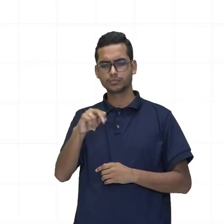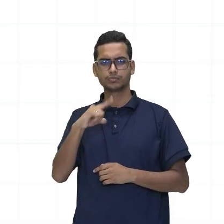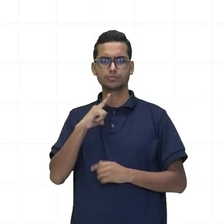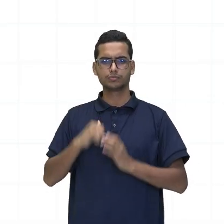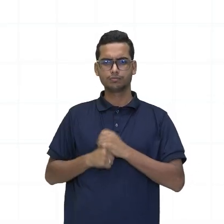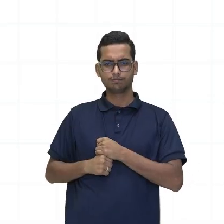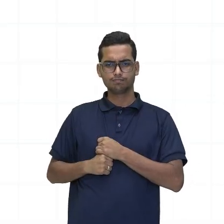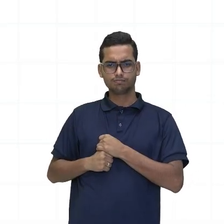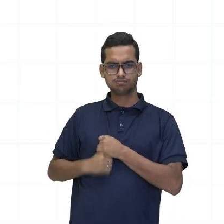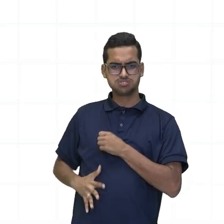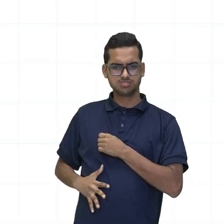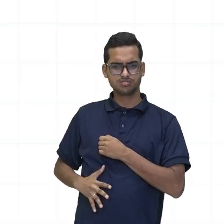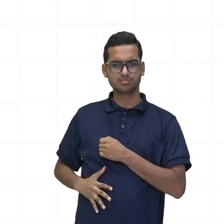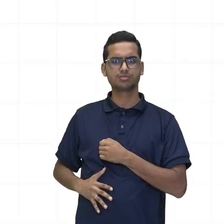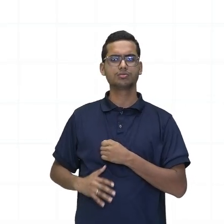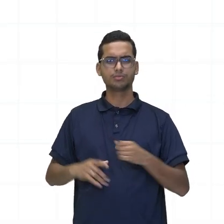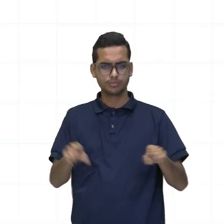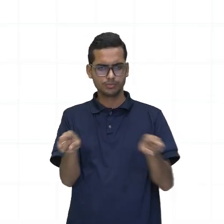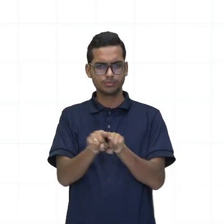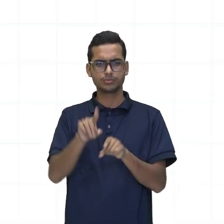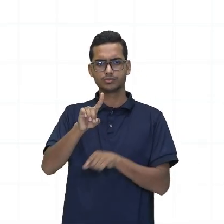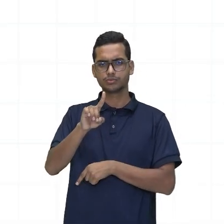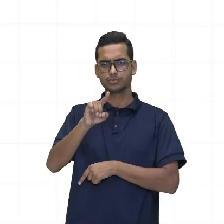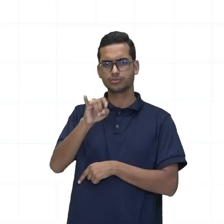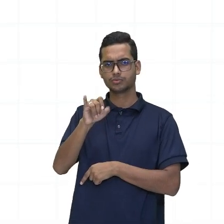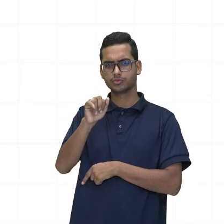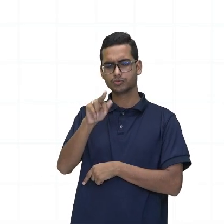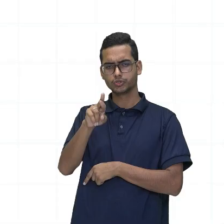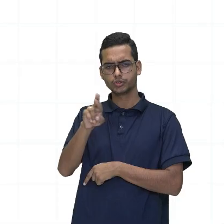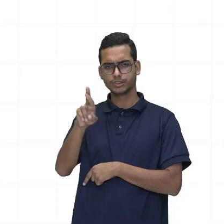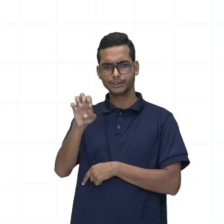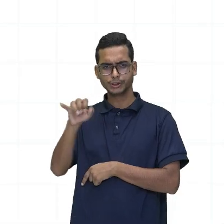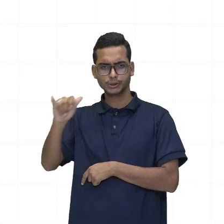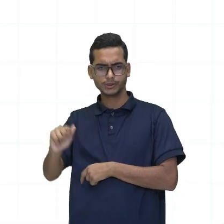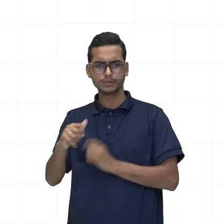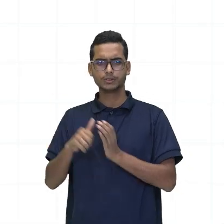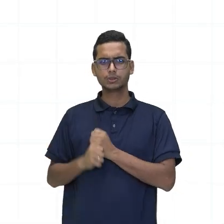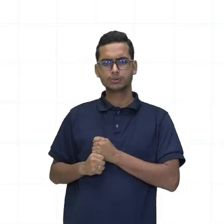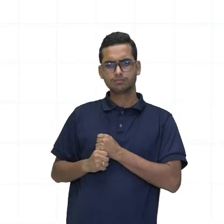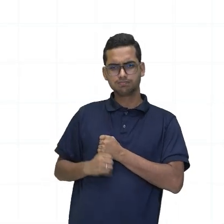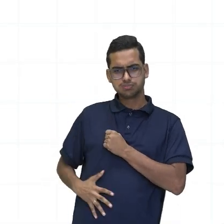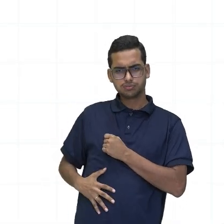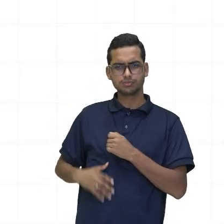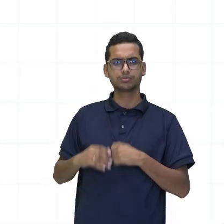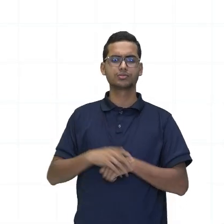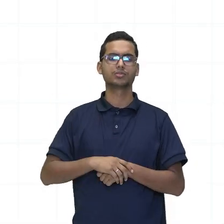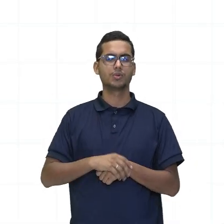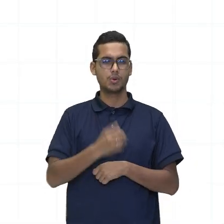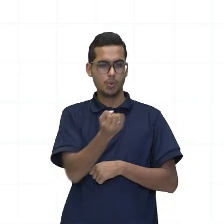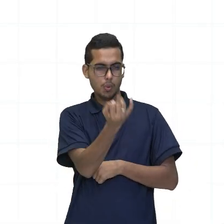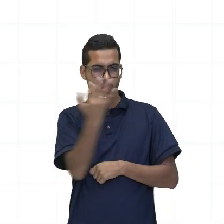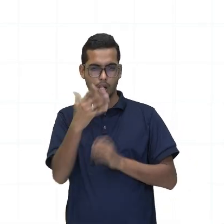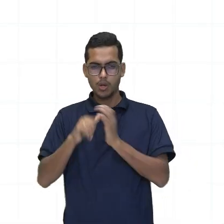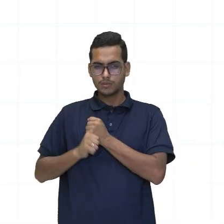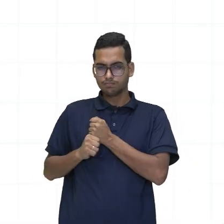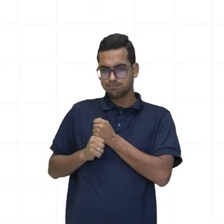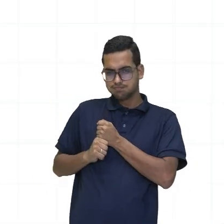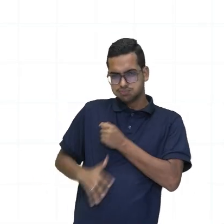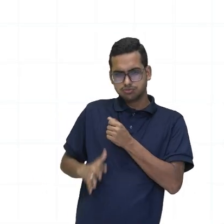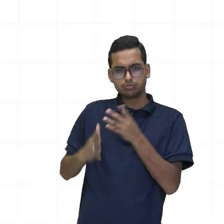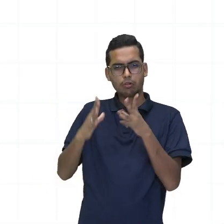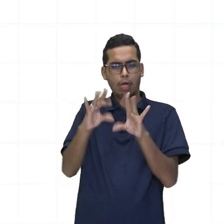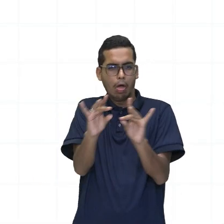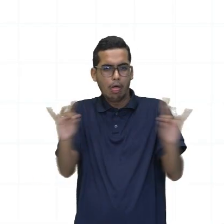diarreia, aquosa, né, com muita água, muita quantidade de diarreia, vômitos,